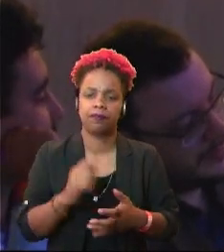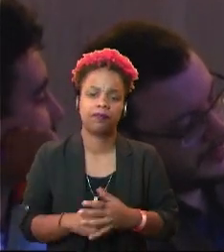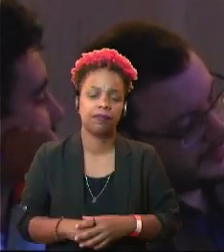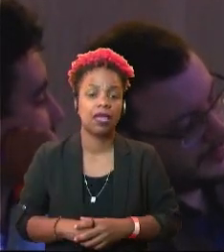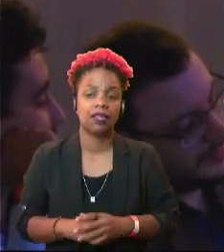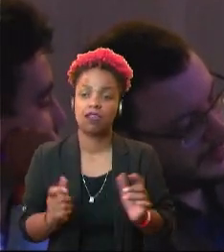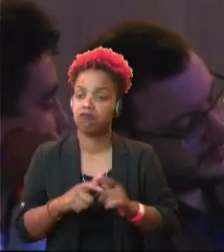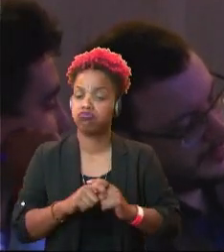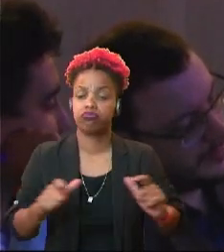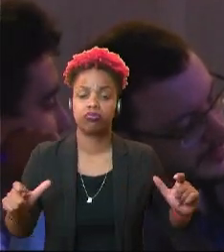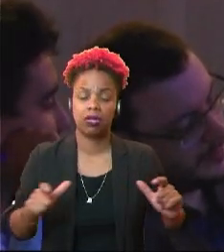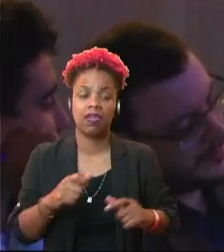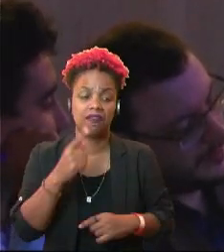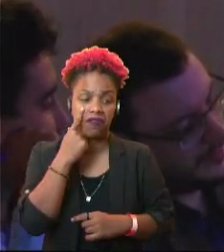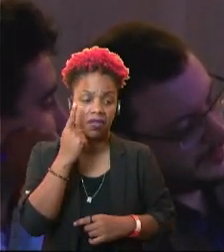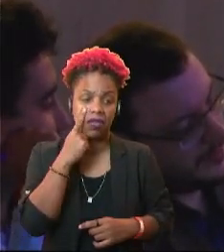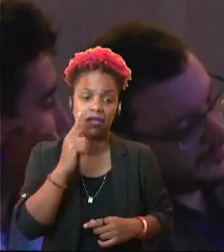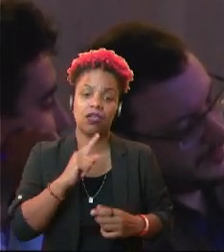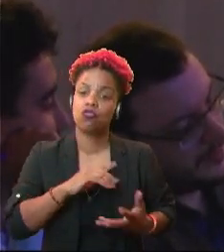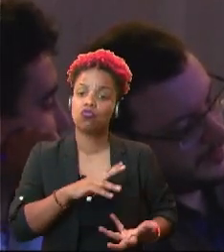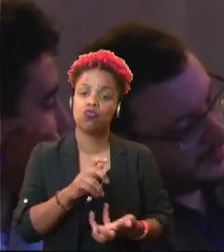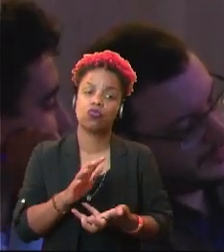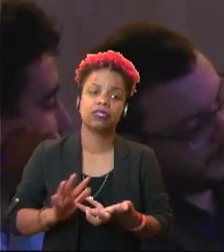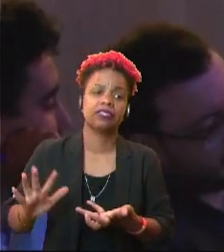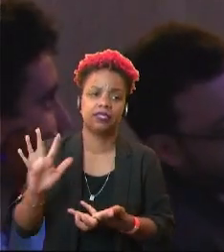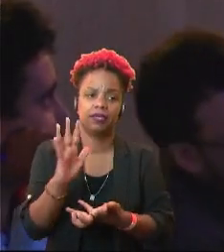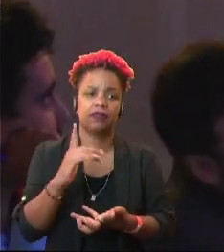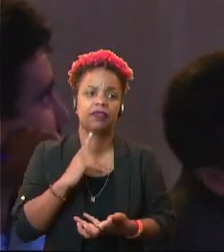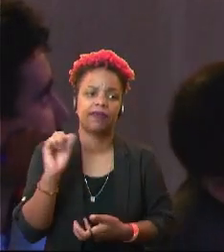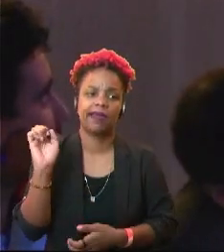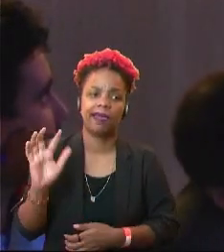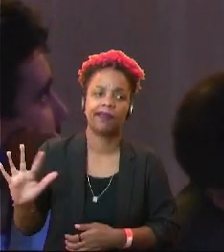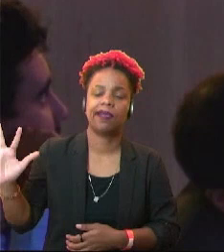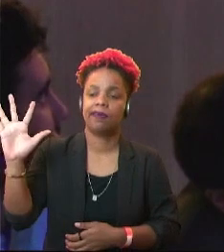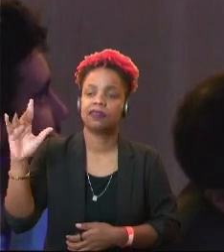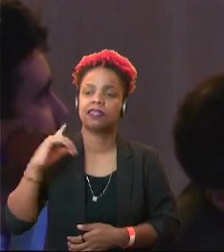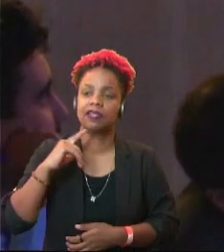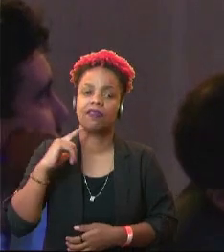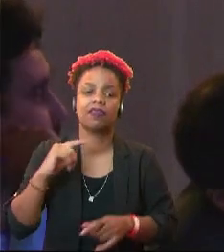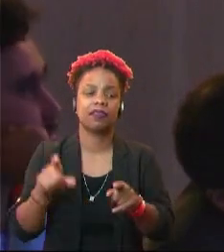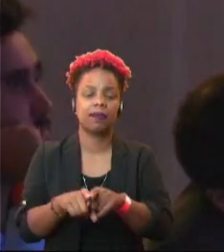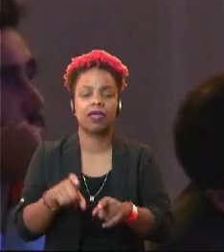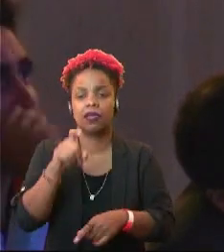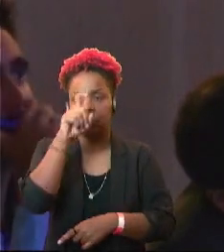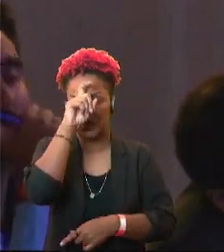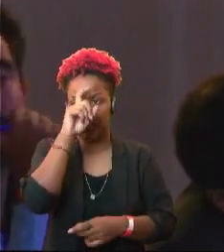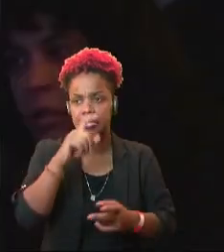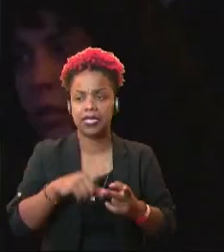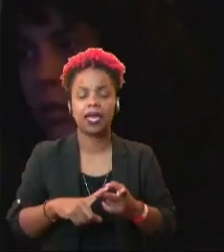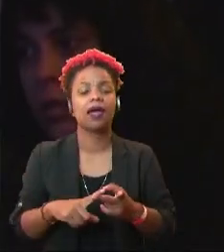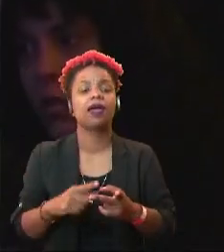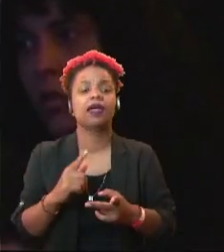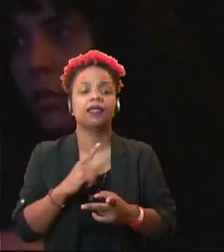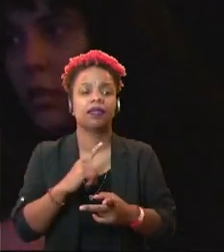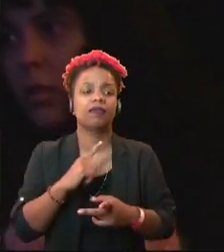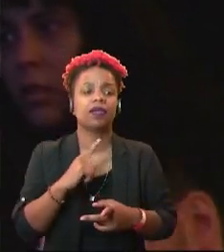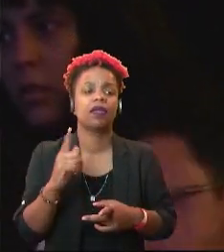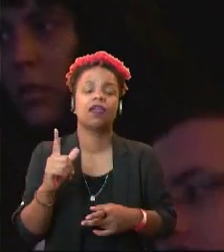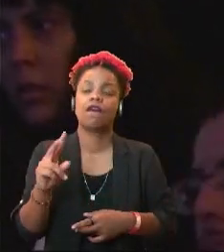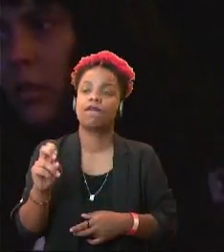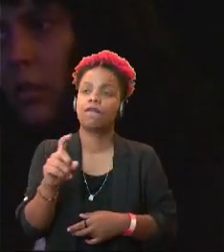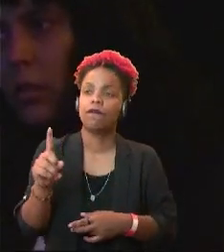vê esse processo sendo global, principalmente na Europa, agora com também uma nova reeleição na Turquia, essa ascensão principalmente do Vox